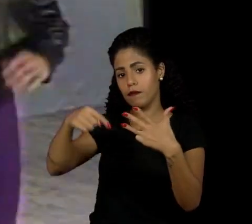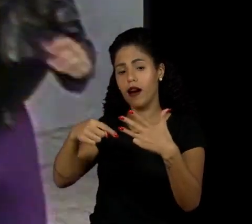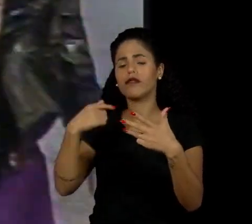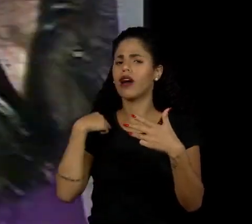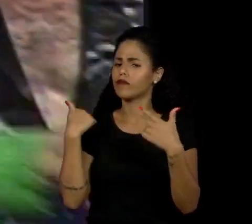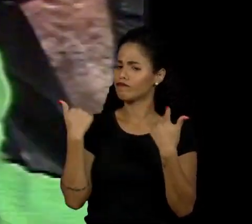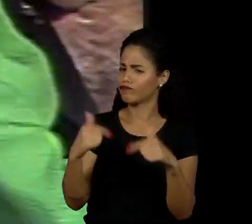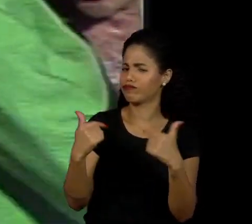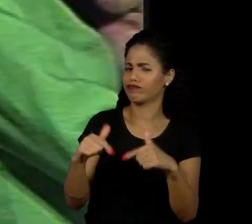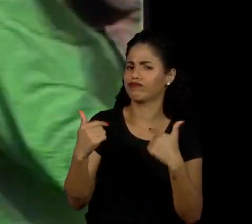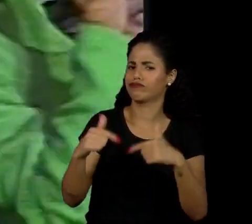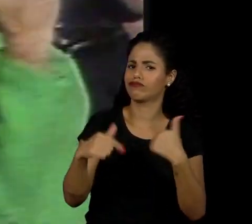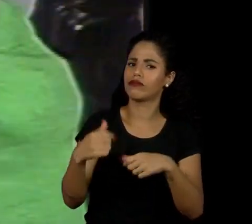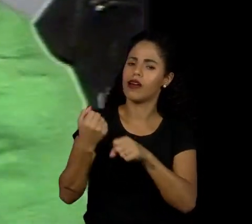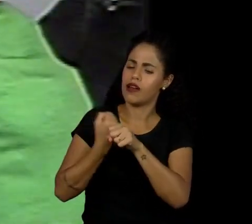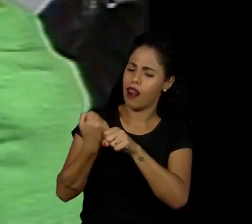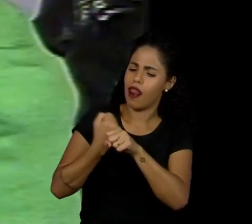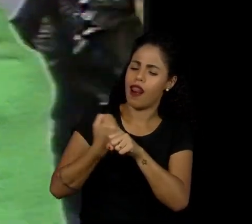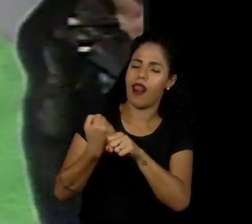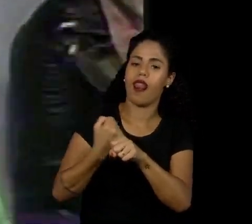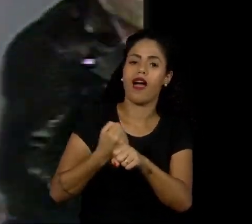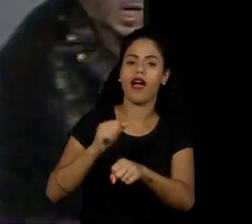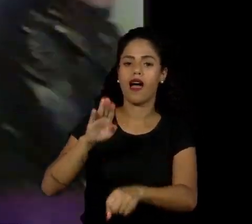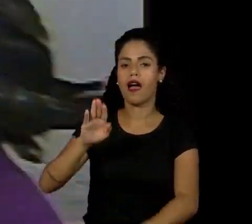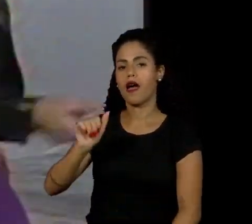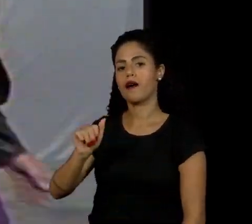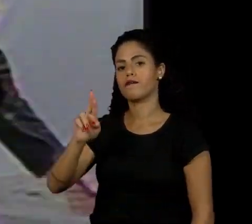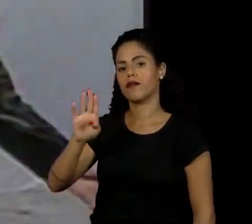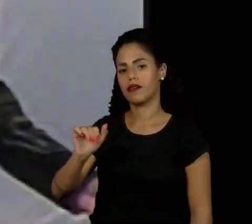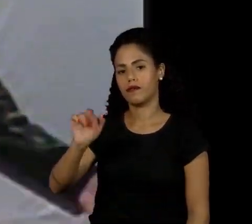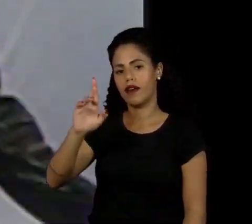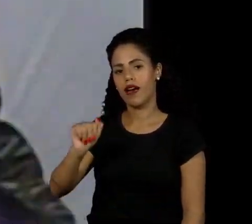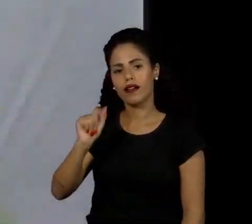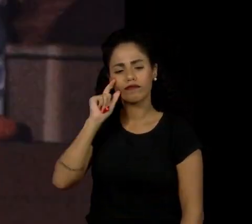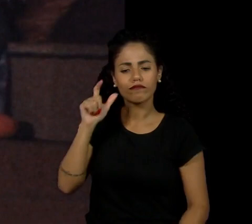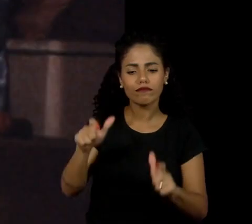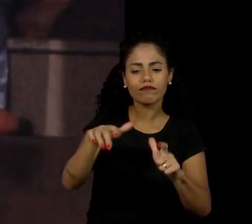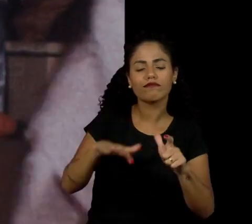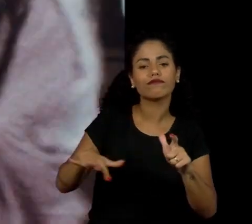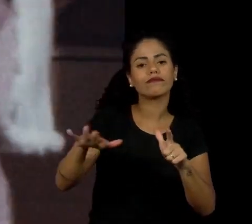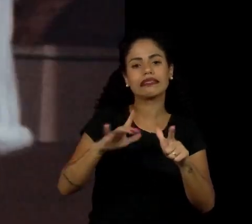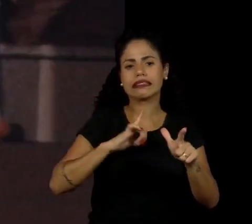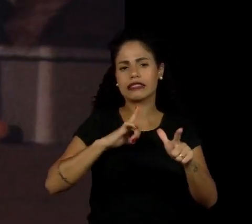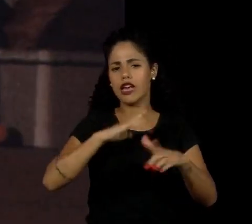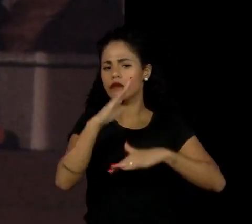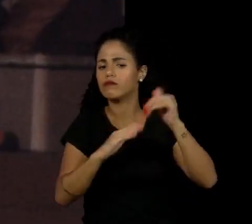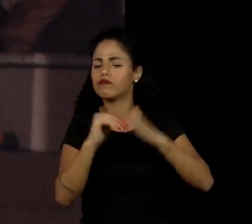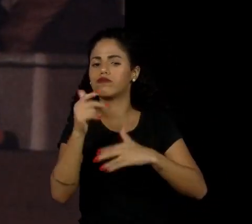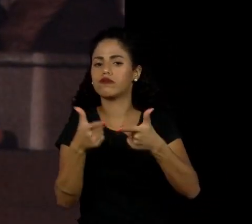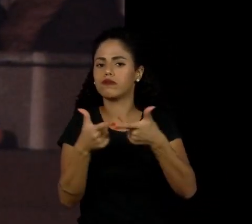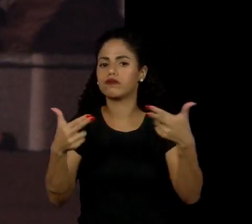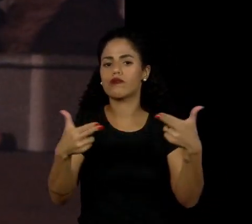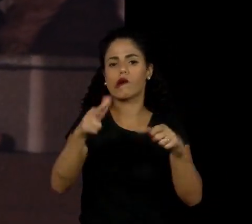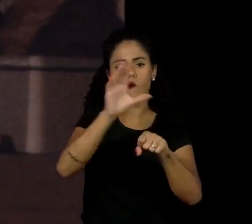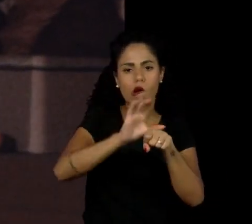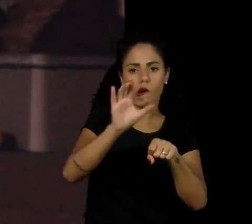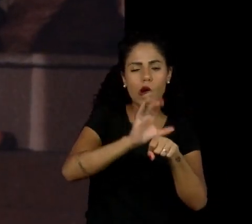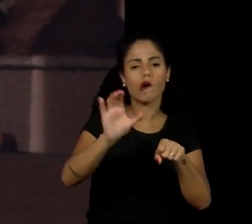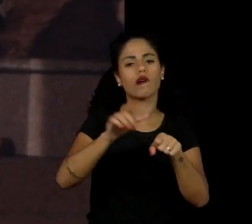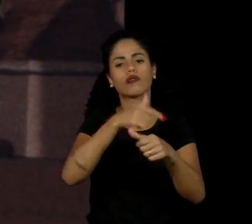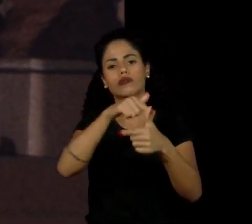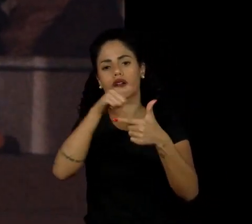Durante muitos anos, Bárbara desenvolveu naquele espaço uma série de atividades, como cursos, ciclos